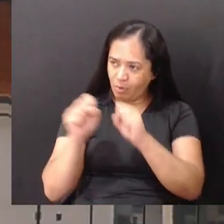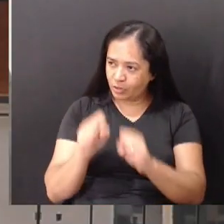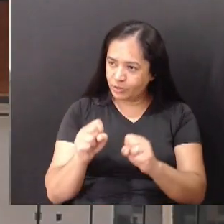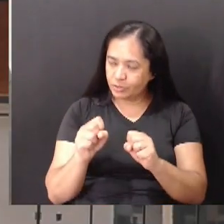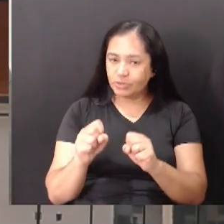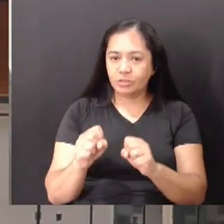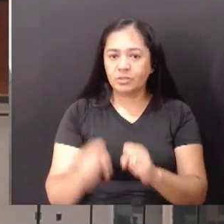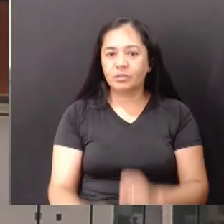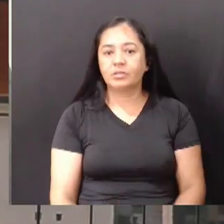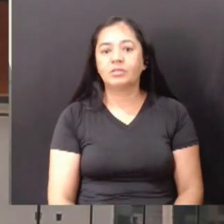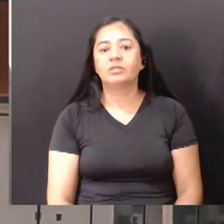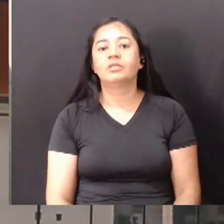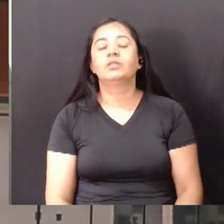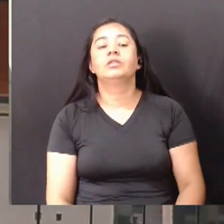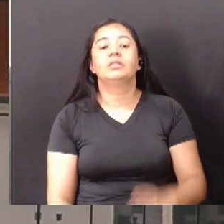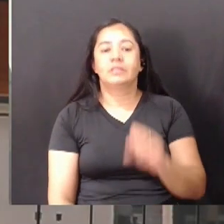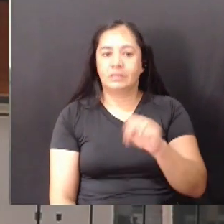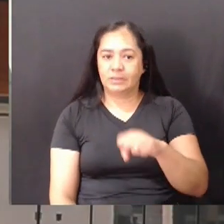todos também, né?